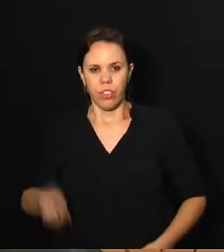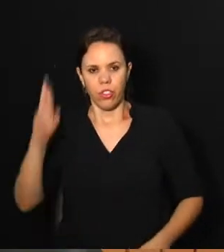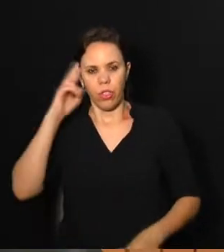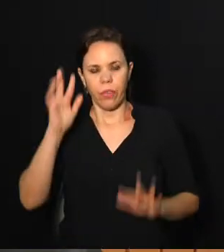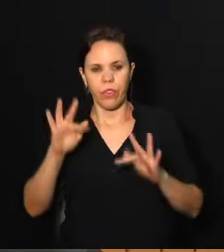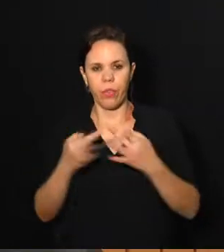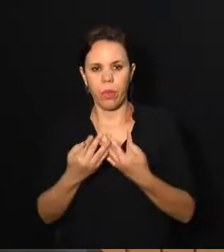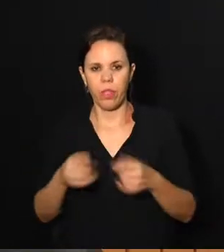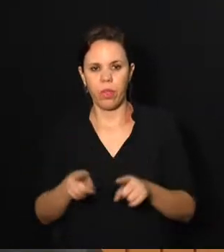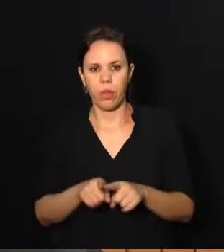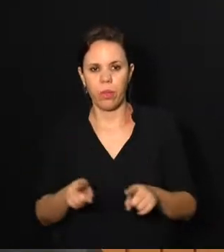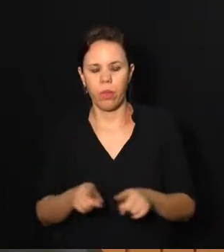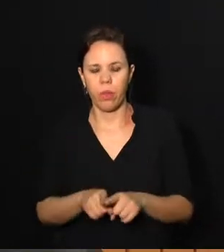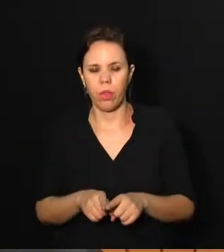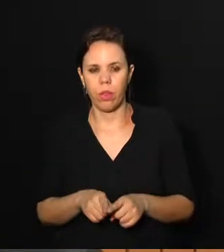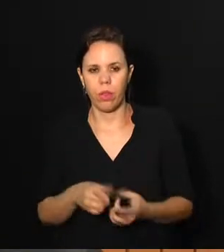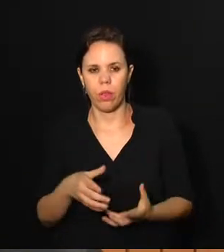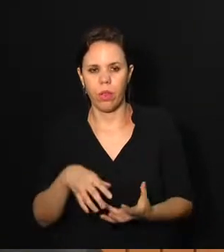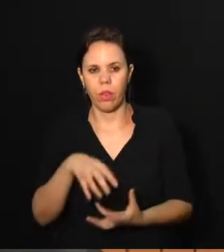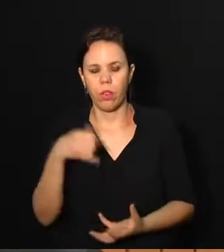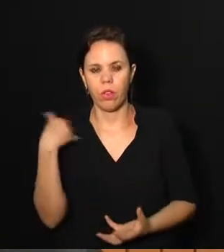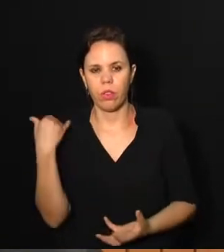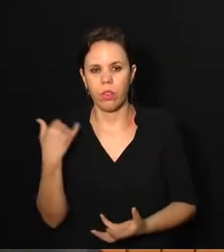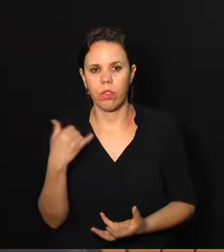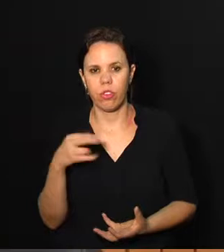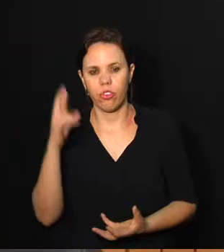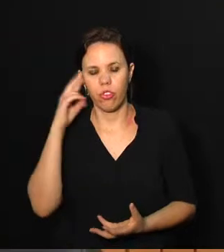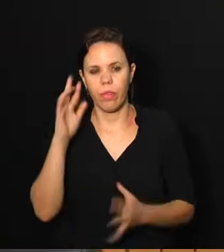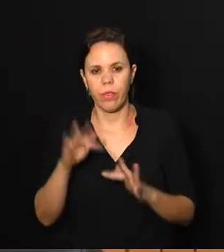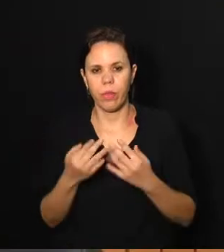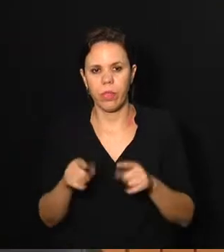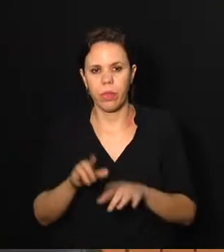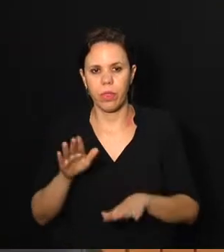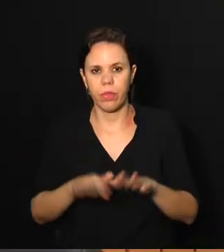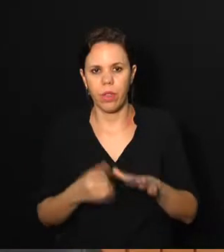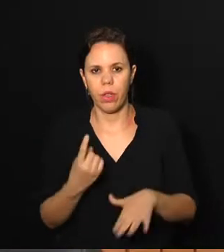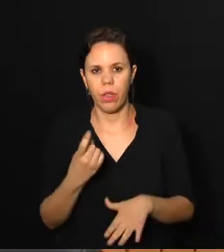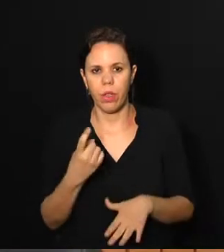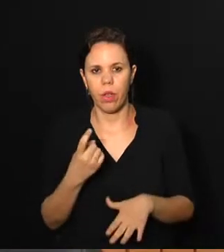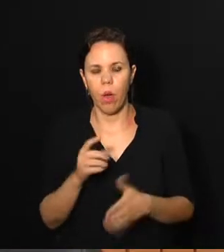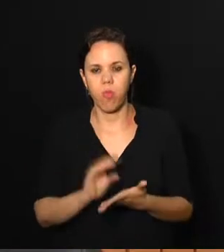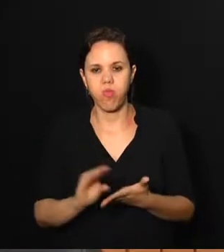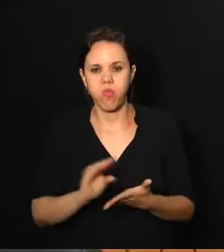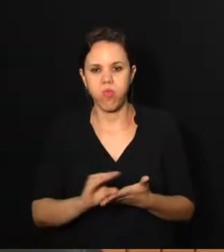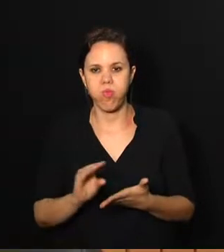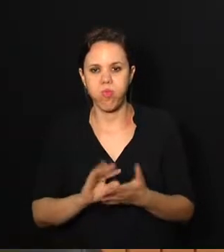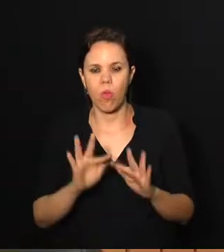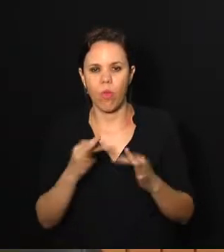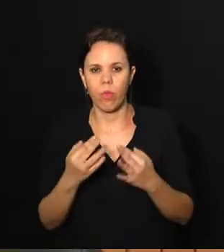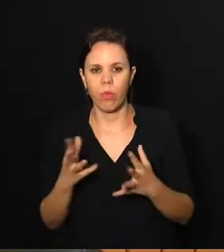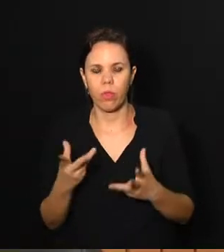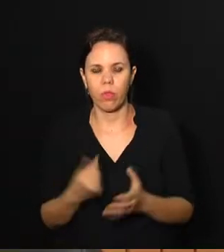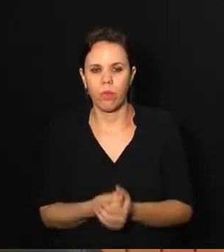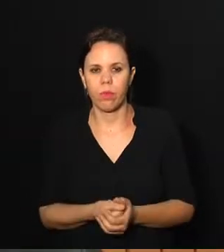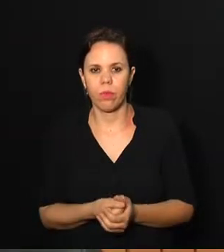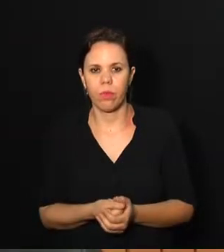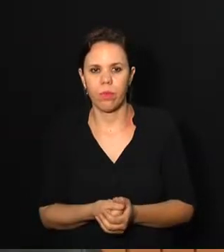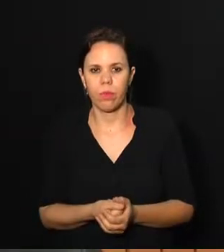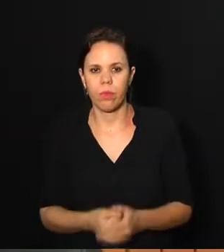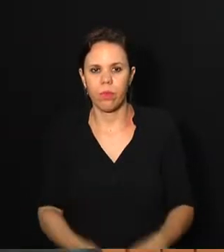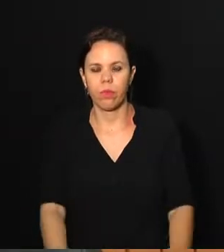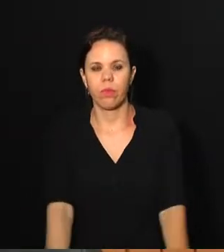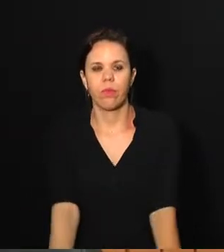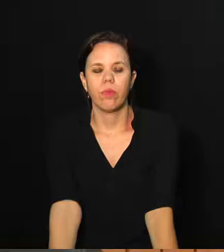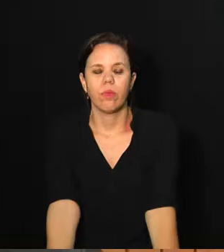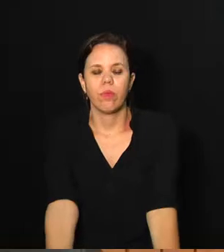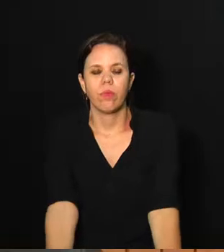família e também cresce o número de idosos chefes de família, porque o idoso, às vezes, é a única fonte de renda de toda a família. Então, a